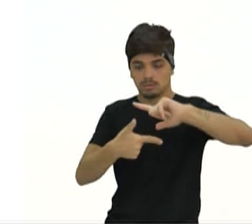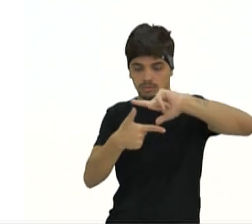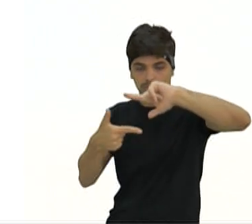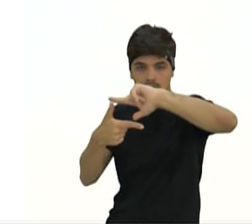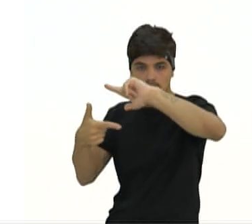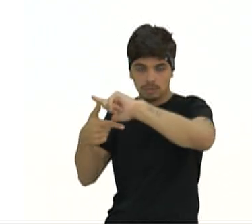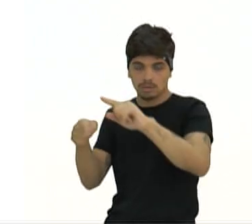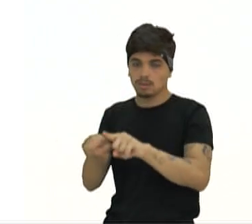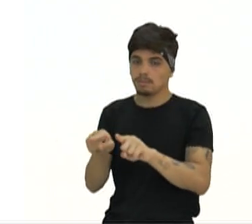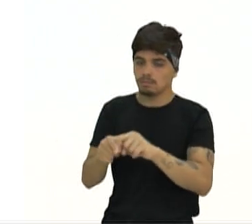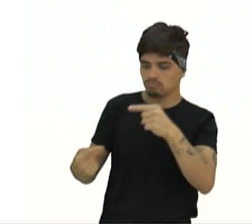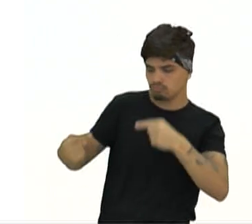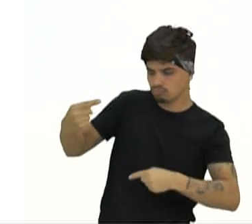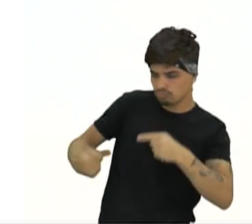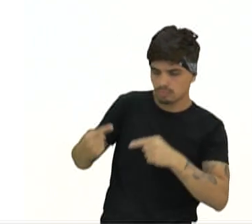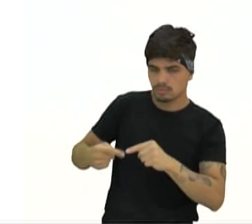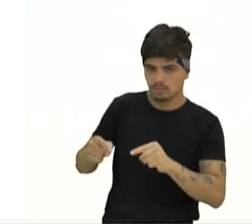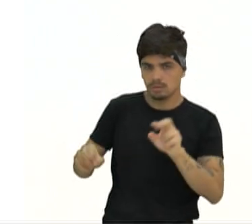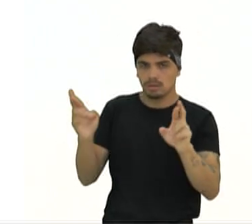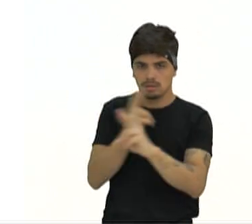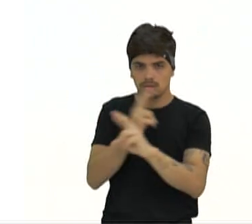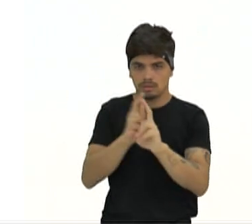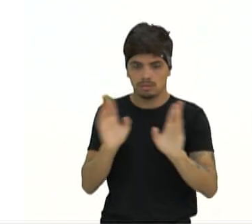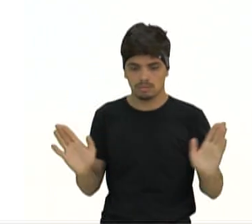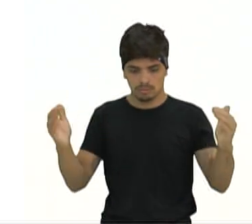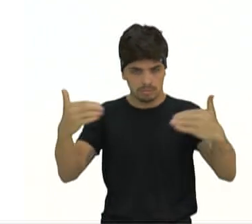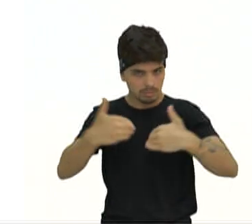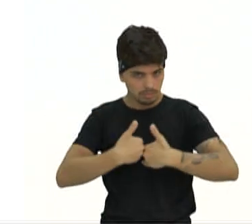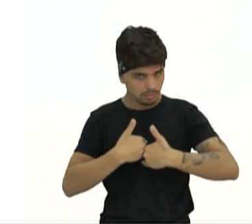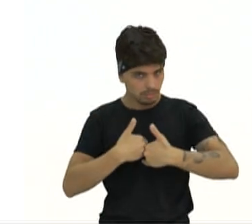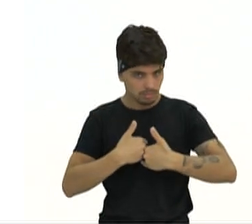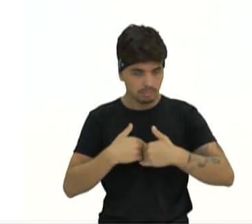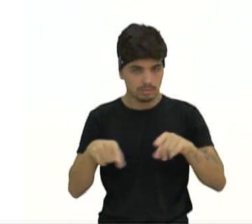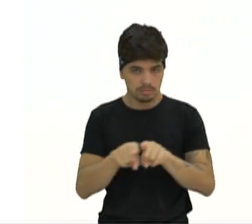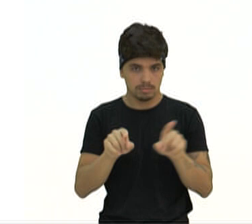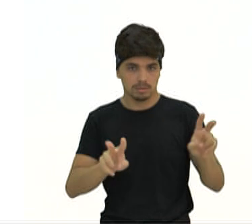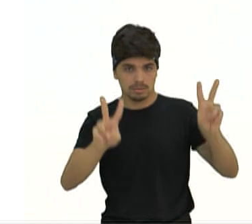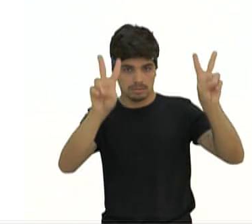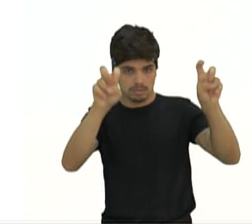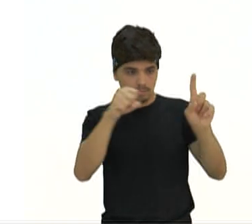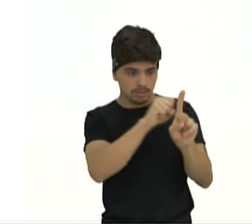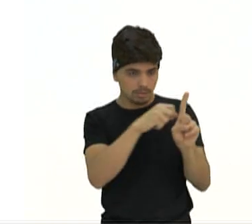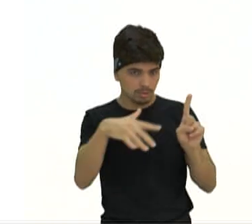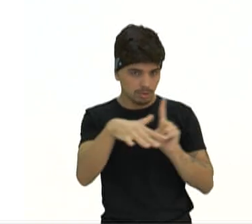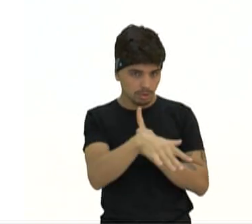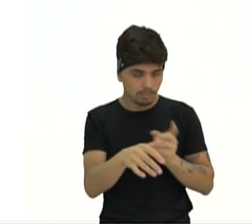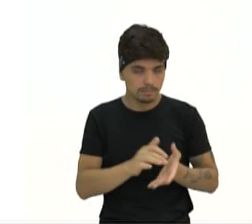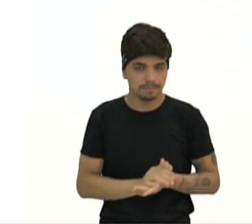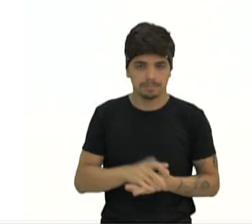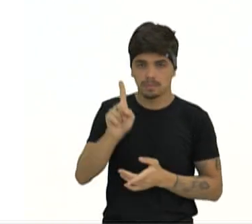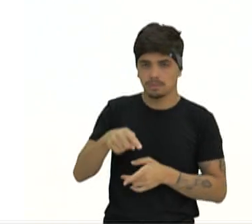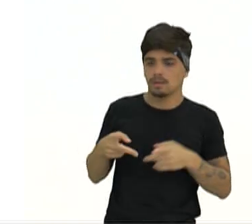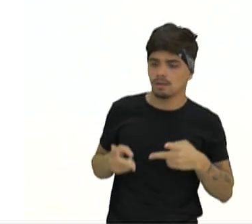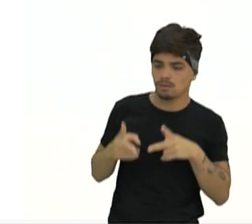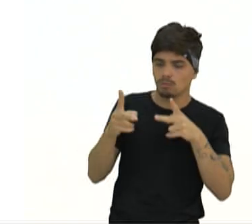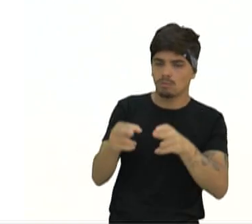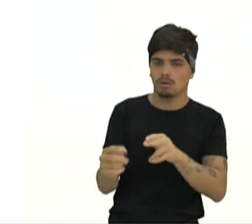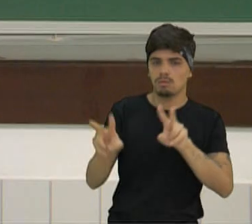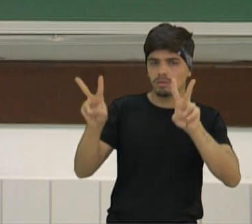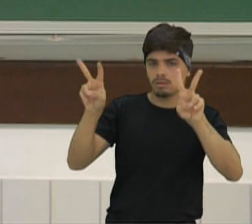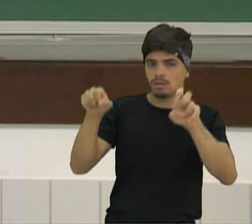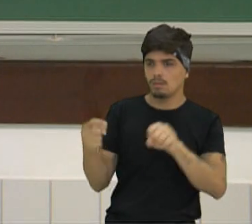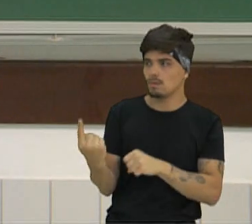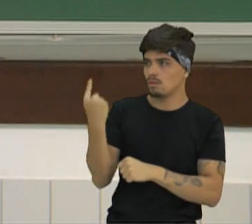discutir questões relacionadas ao autismo e ao espectro autista como tema social então é o mesmo tema que a gente